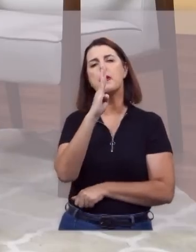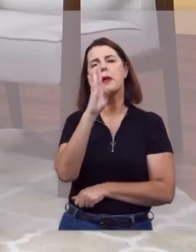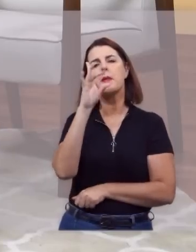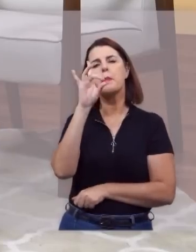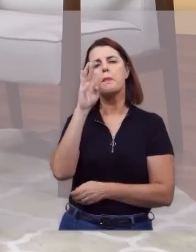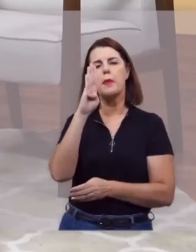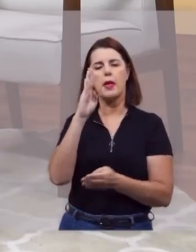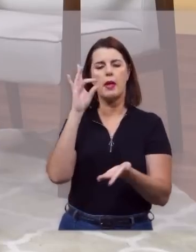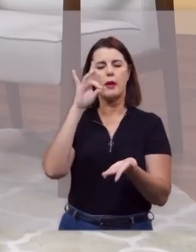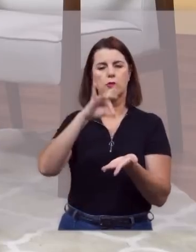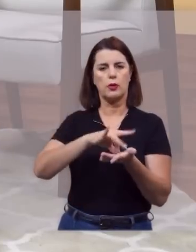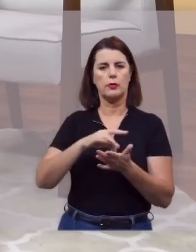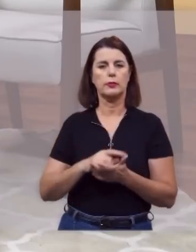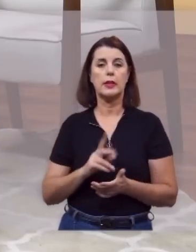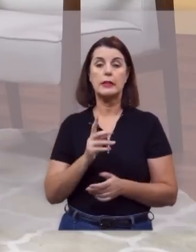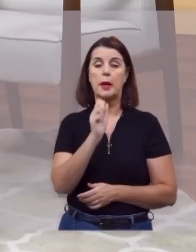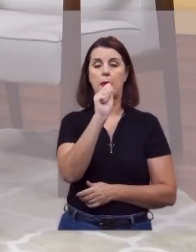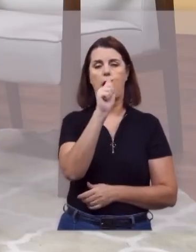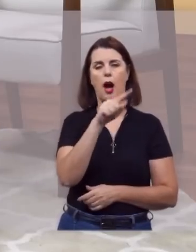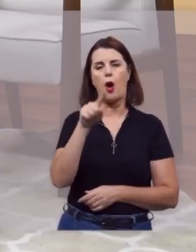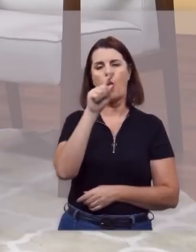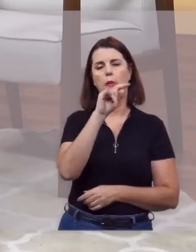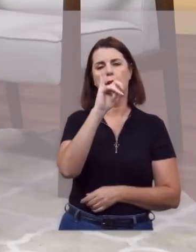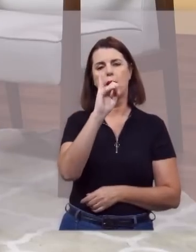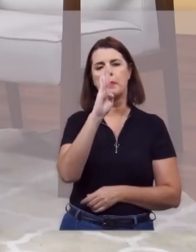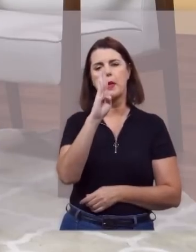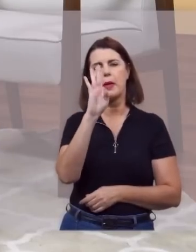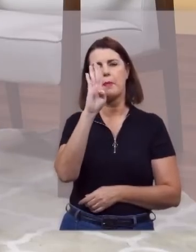IPB nas redes sociais, sempre no